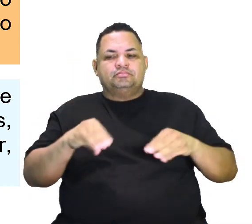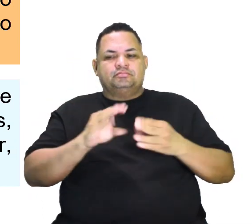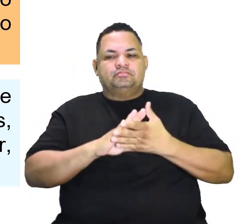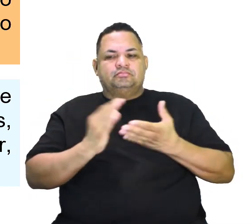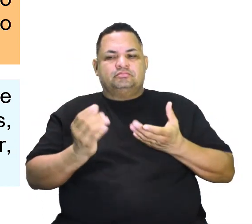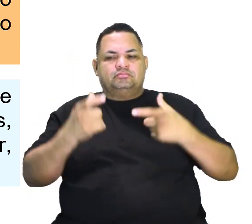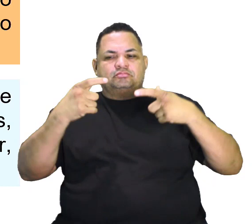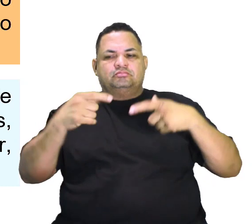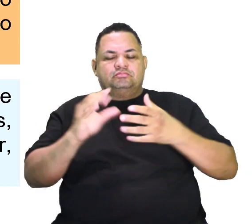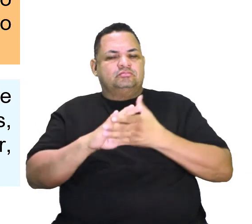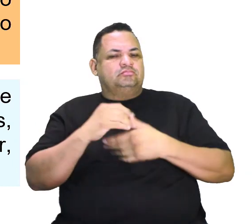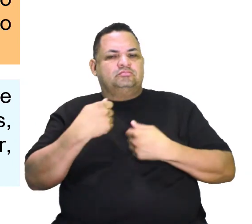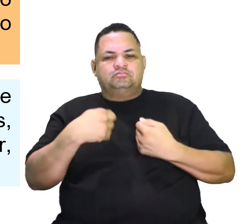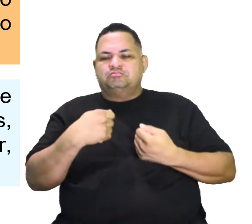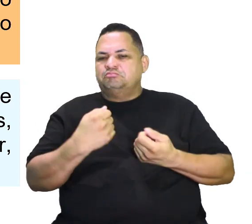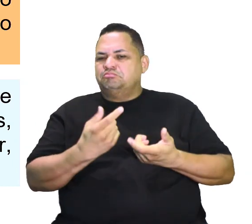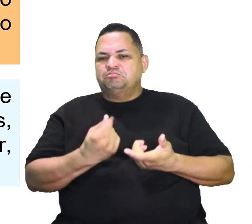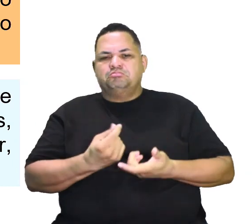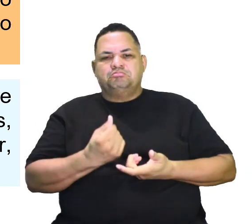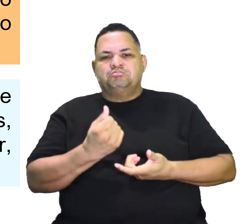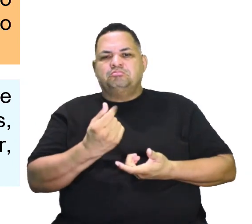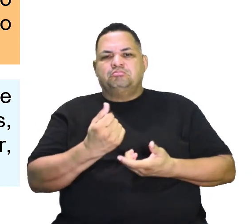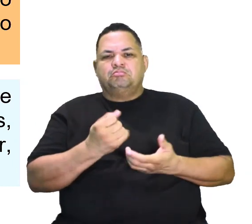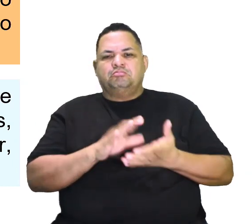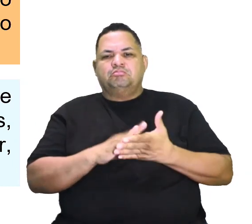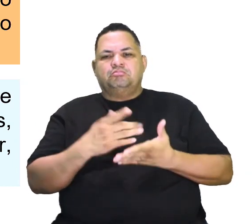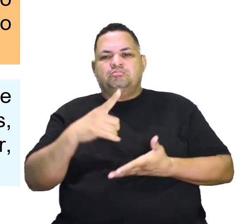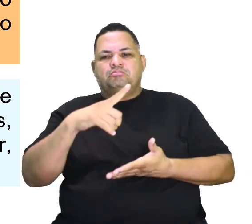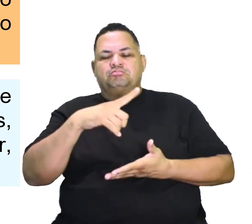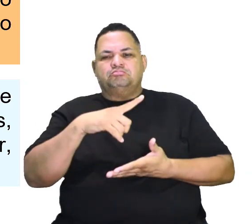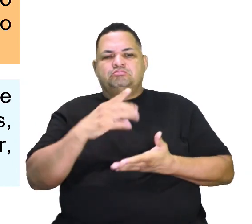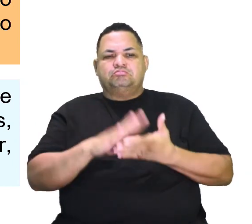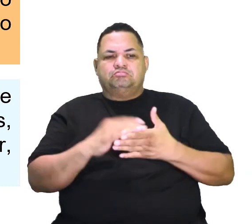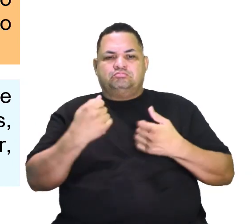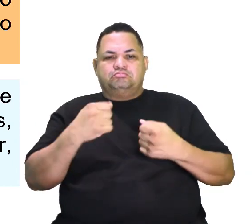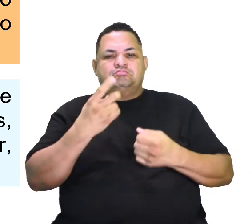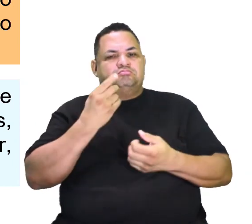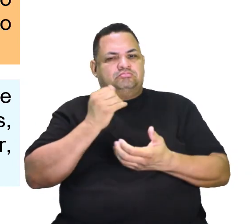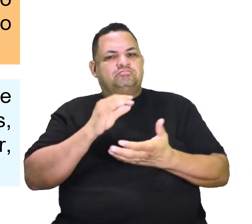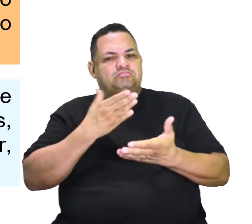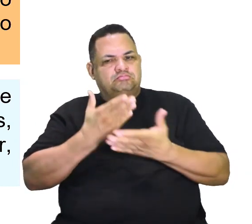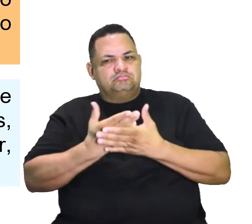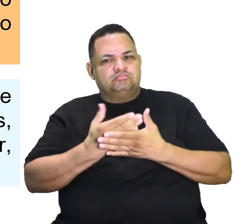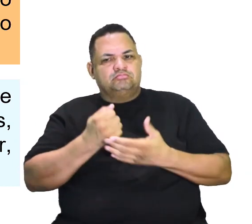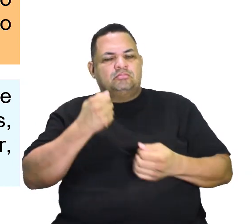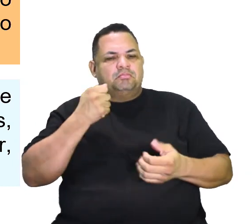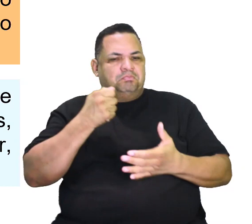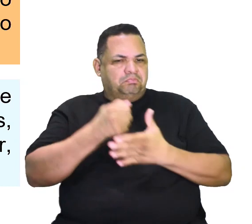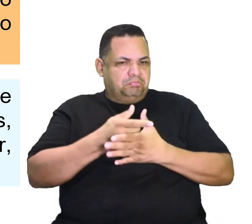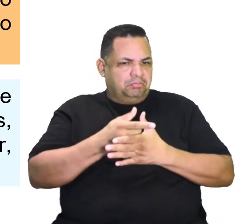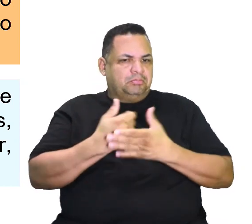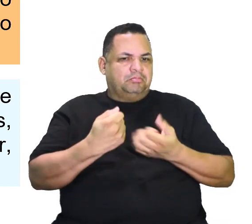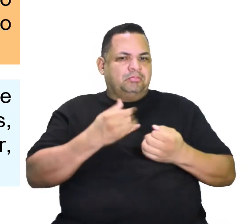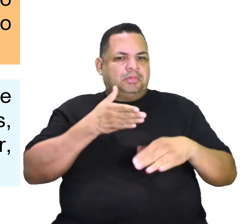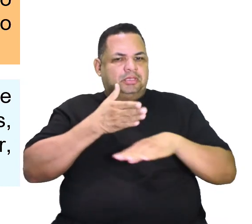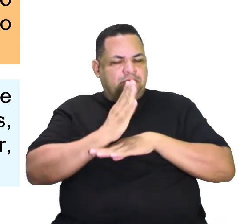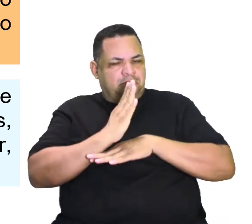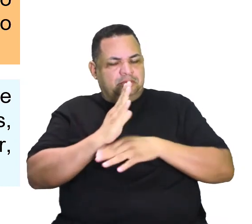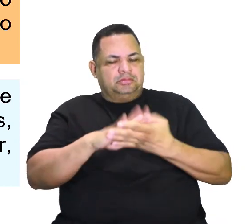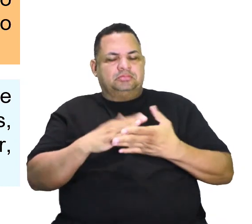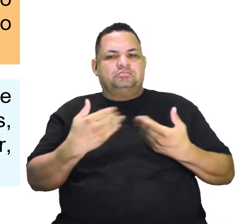uma instituição sem fins lucrativos, né? Porém, pode sim cobrar a entrada. Eu já fui em várias cidades do